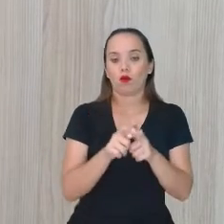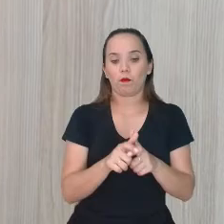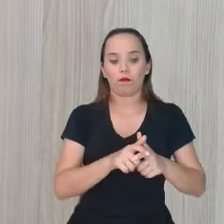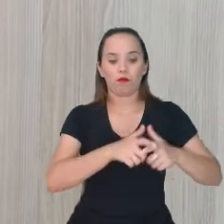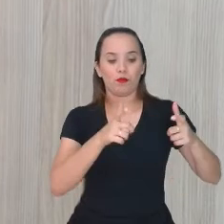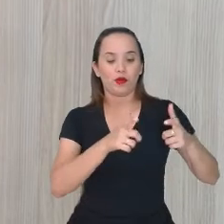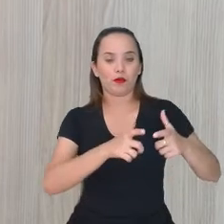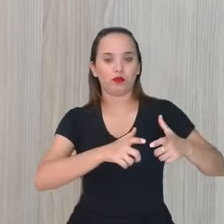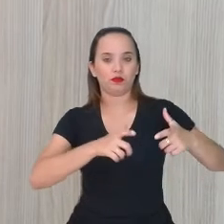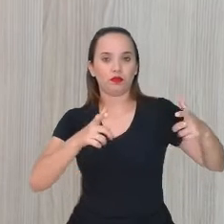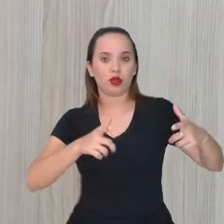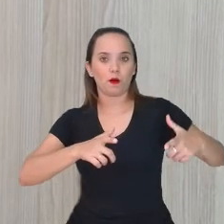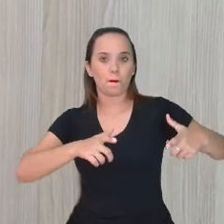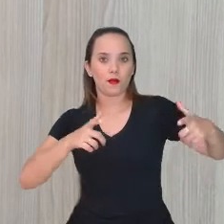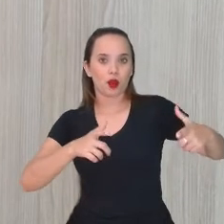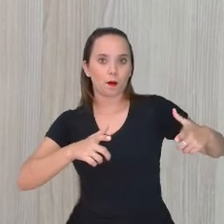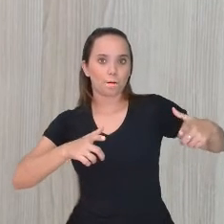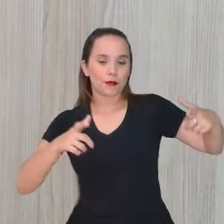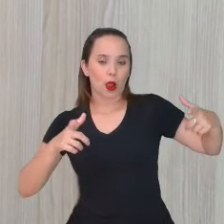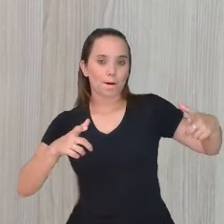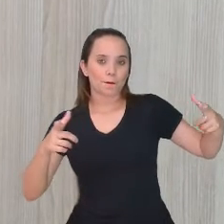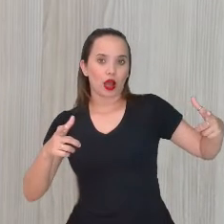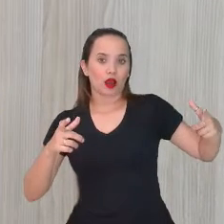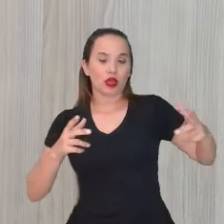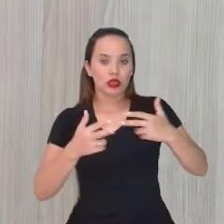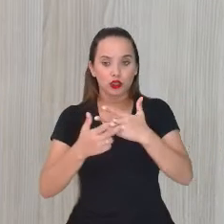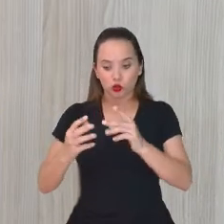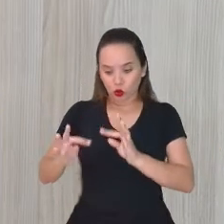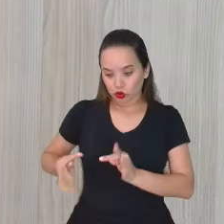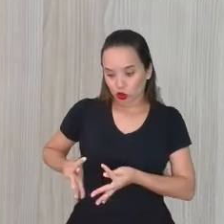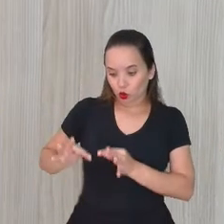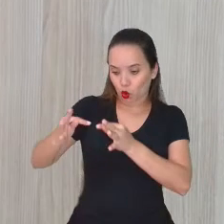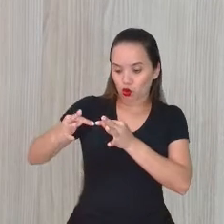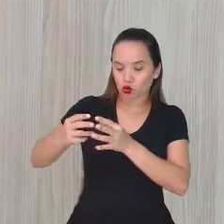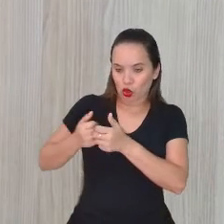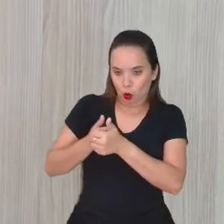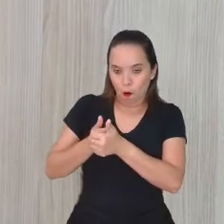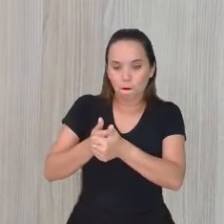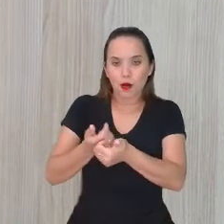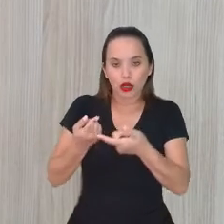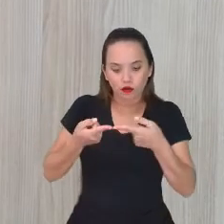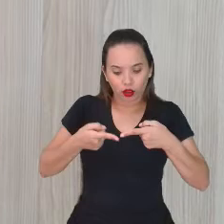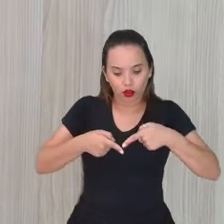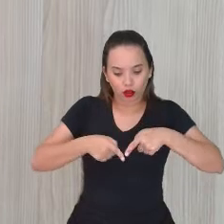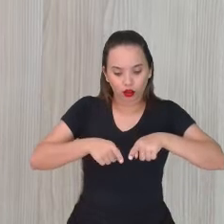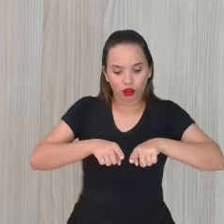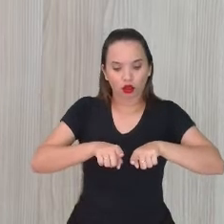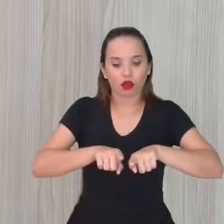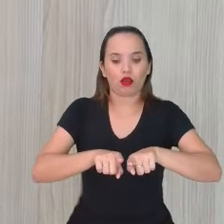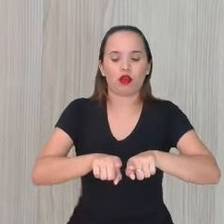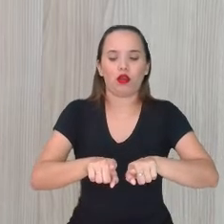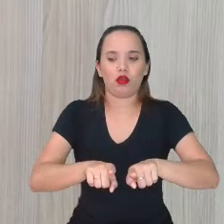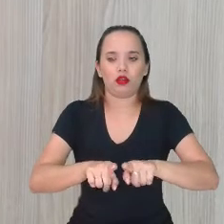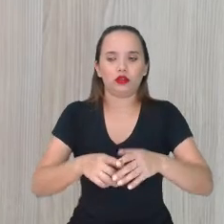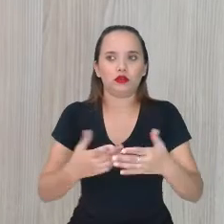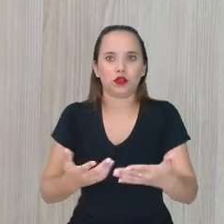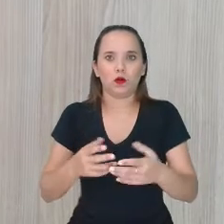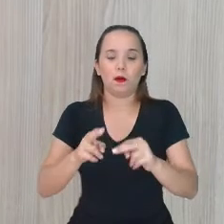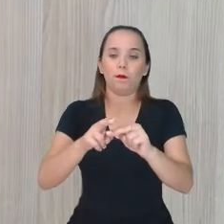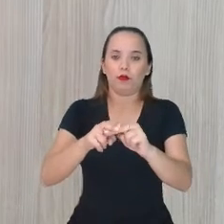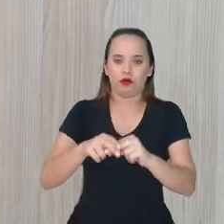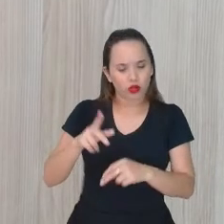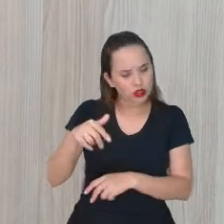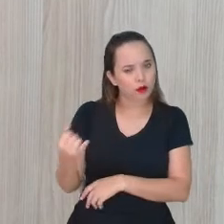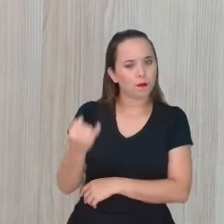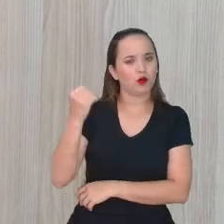vão acompanhando ali o desenvolvimento da sociedade, né? Aí tem a questão, será que a gente está sendo sustentado? Por isso que é importante estudar